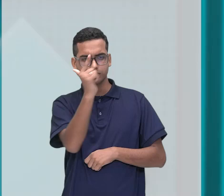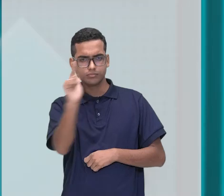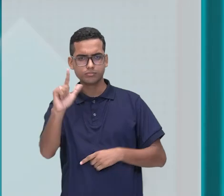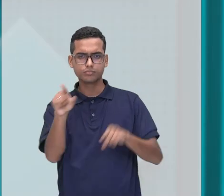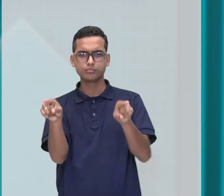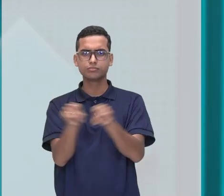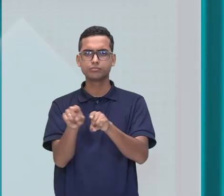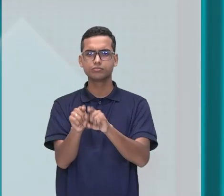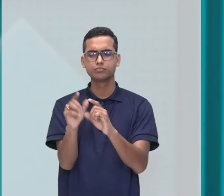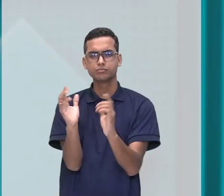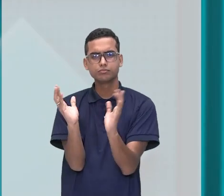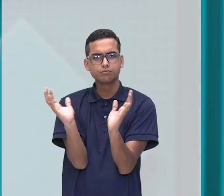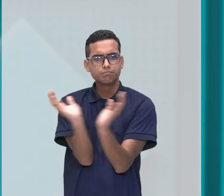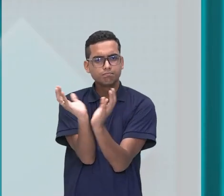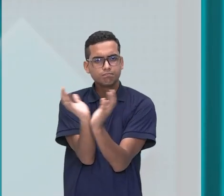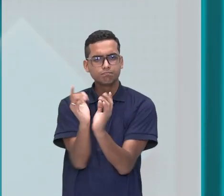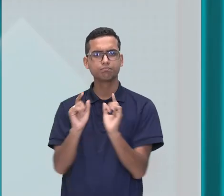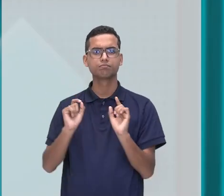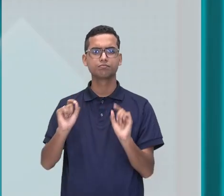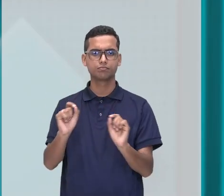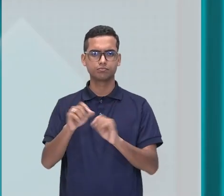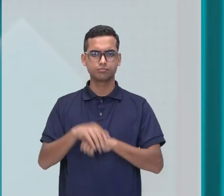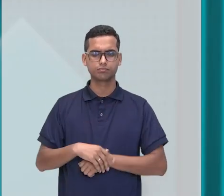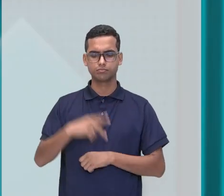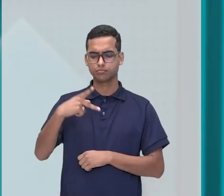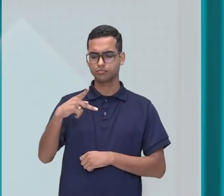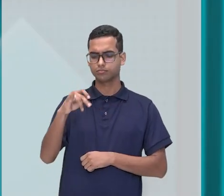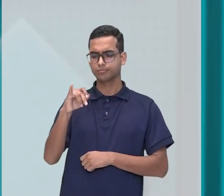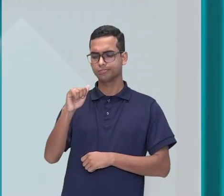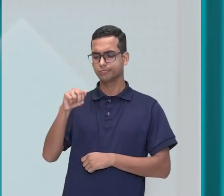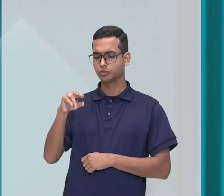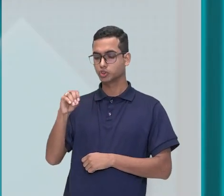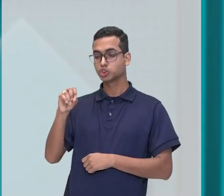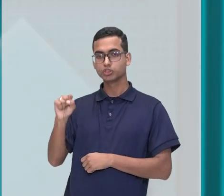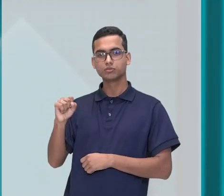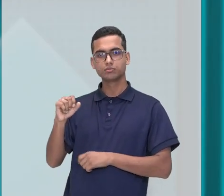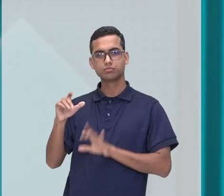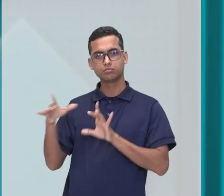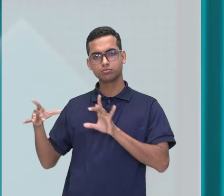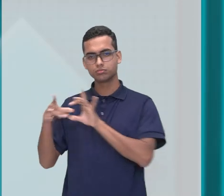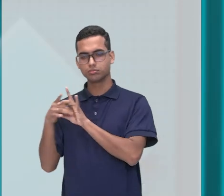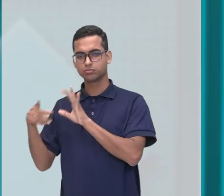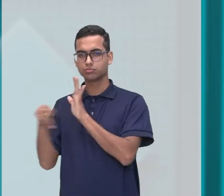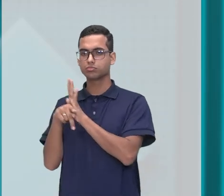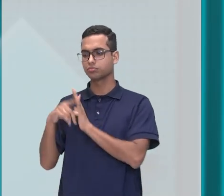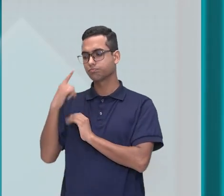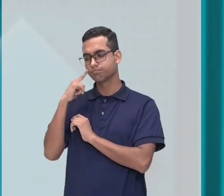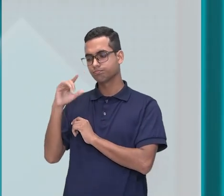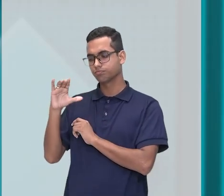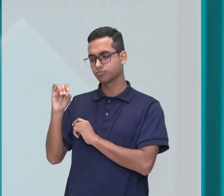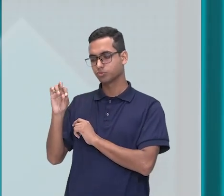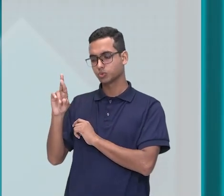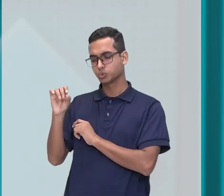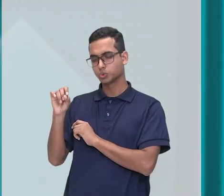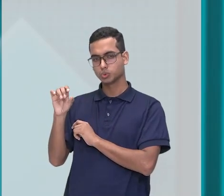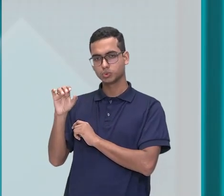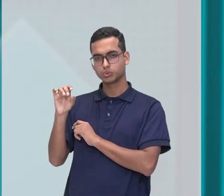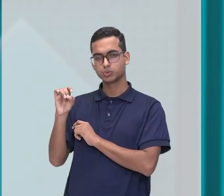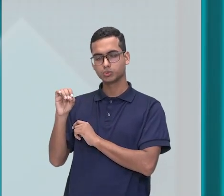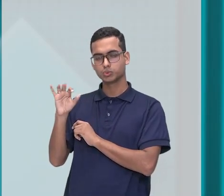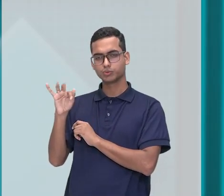são também classificados, que são os pianos, certo? Que também são classificados de instrumentos de